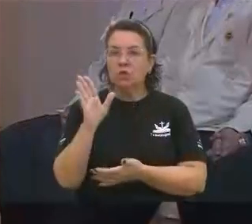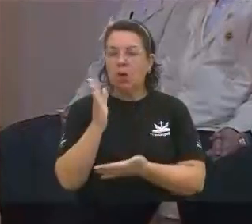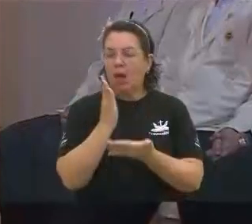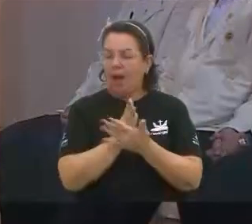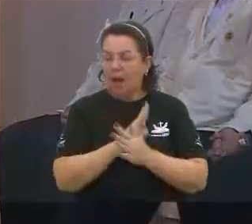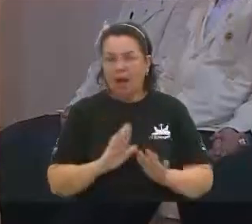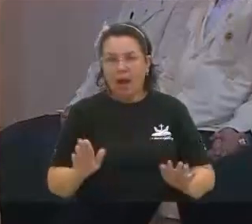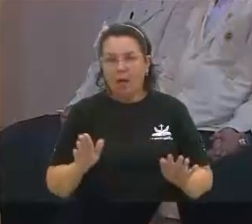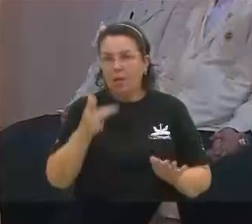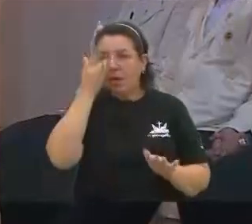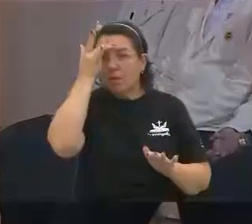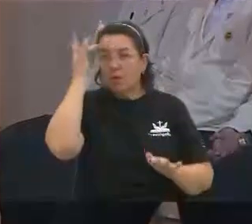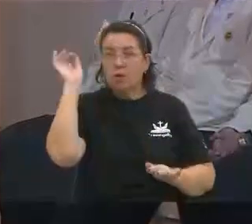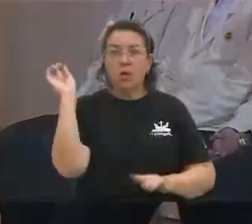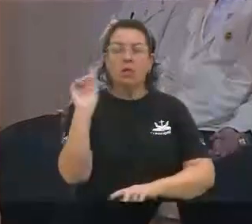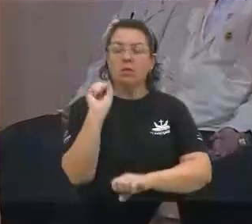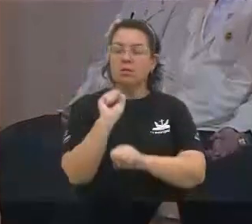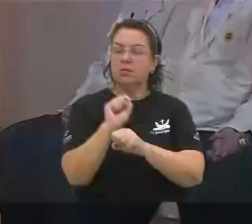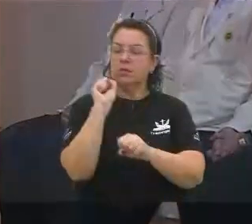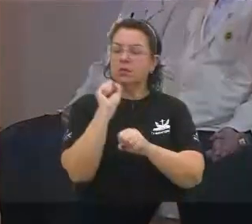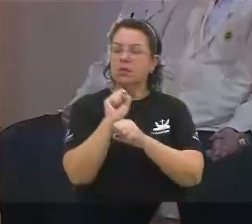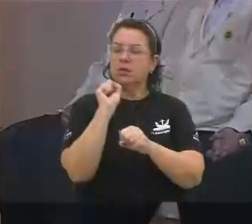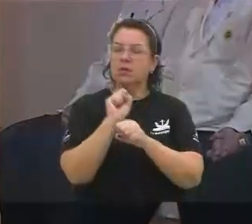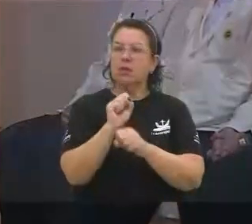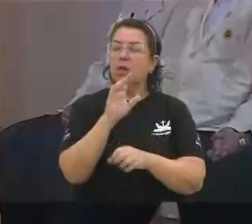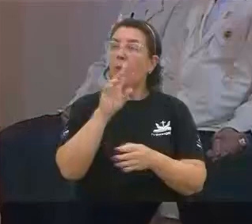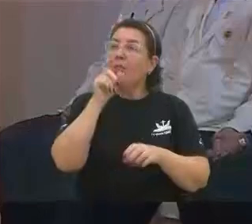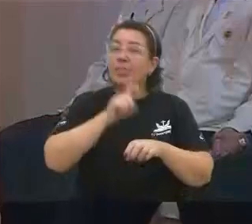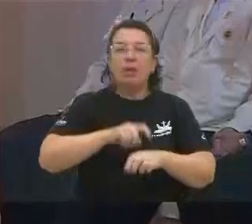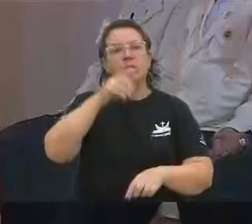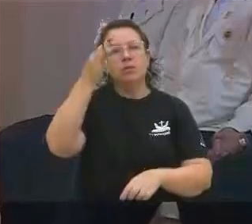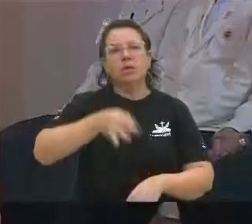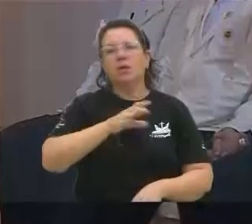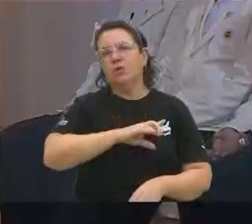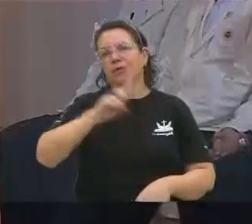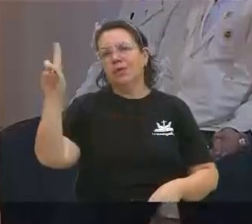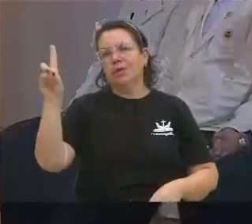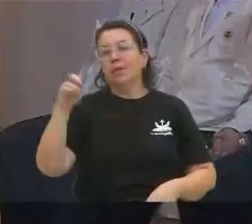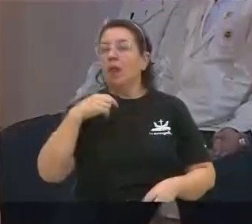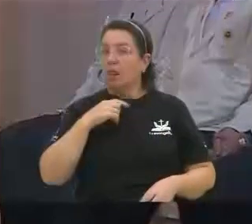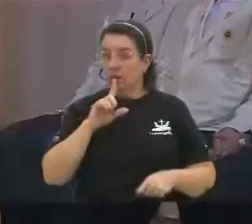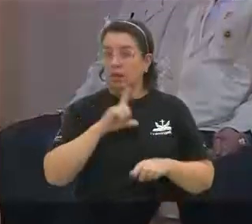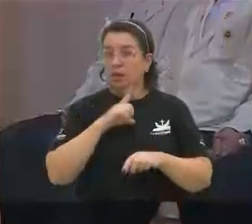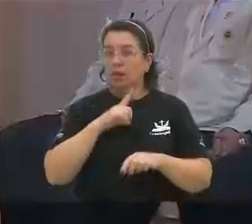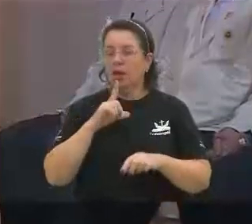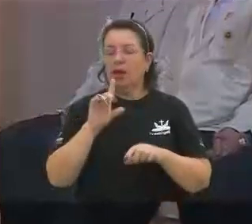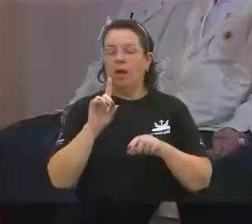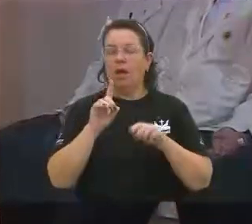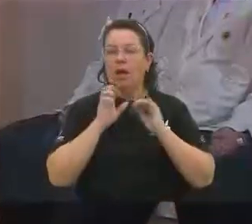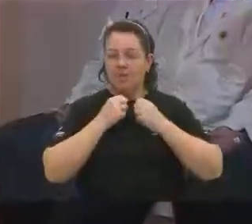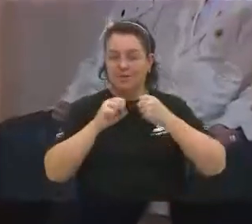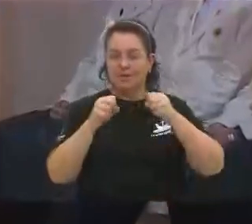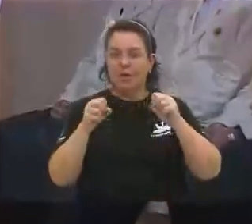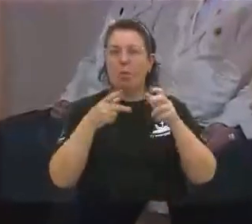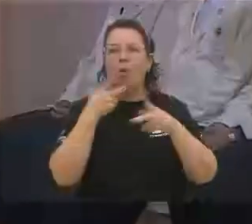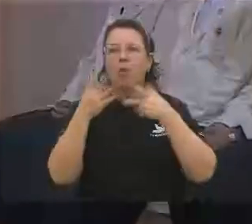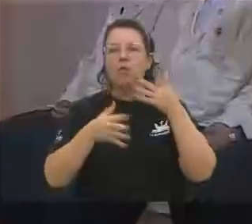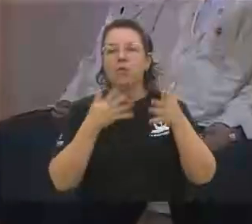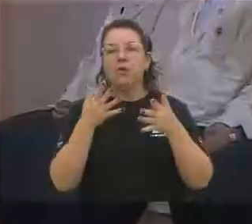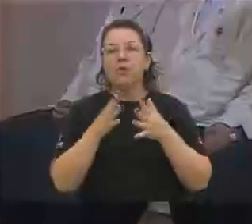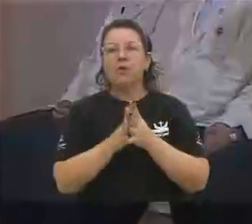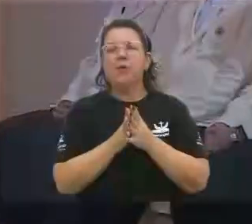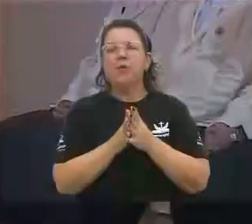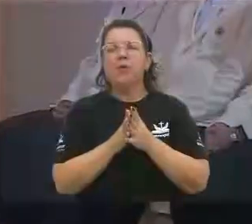quem não esperou em ter o tempo de Deus tem um Salmo que diz a hora domingo